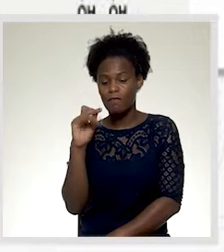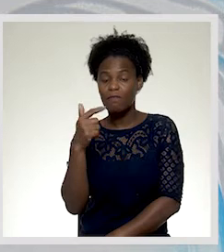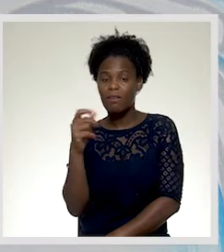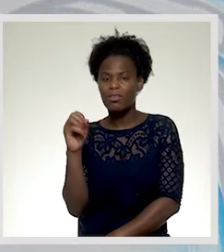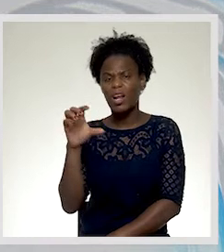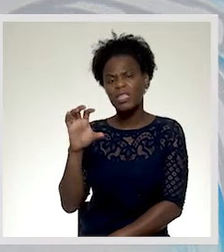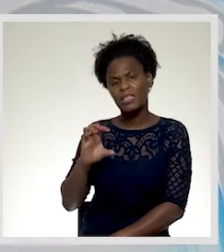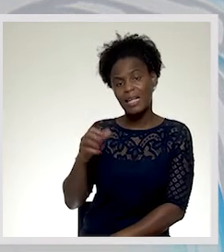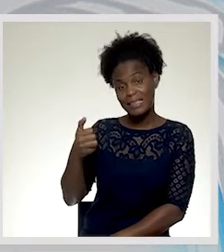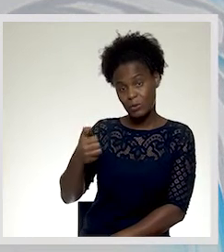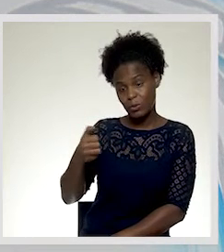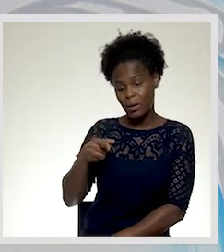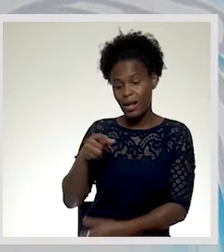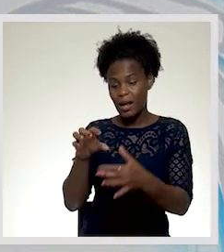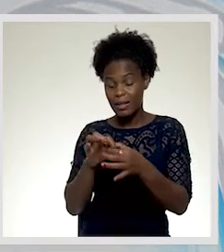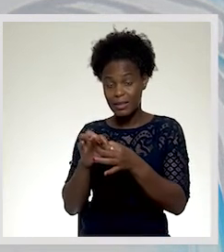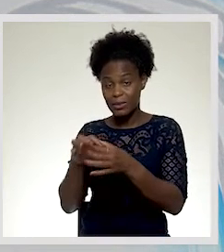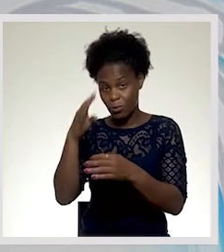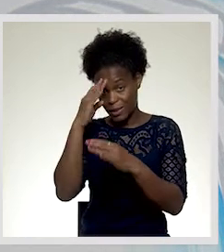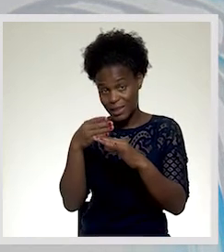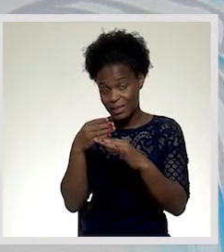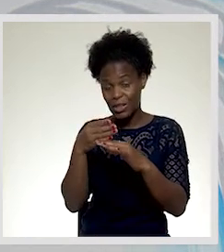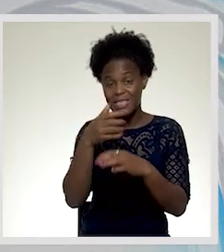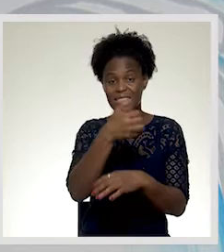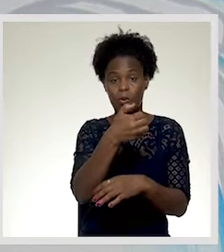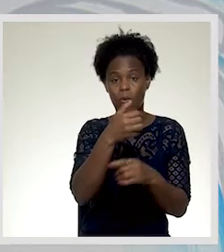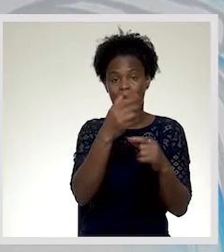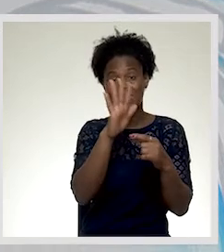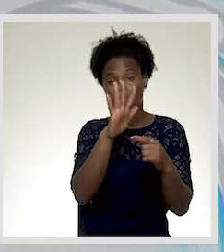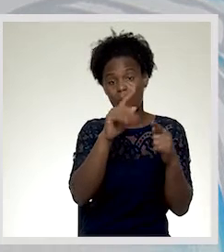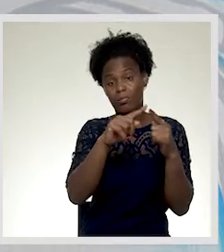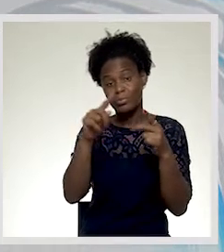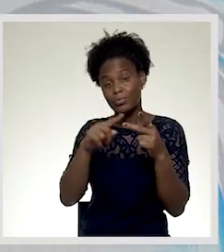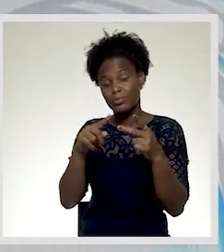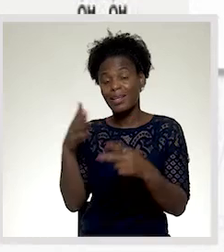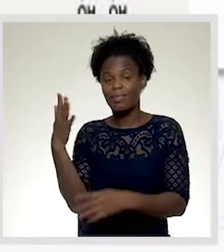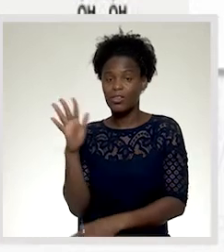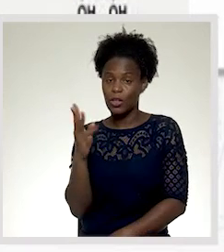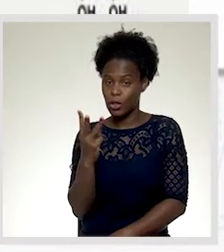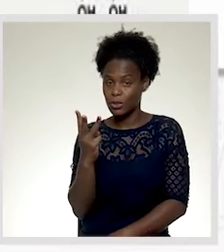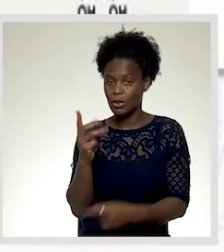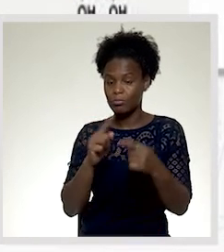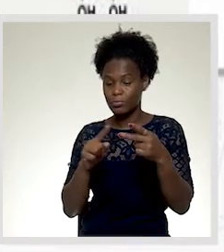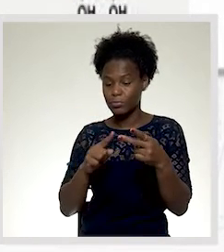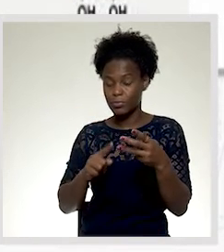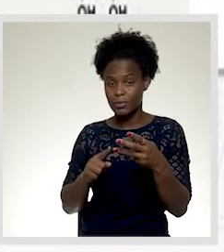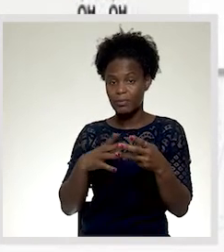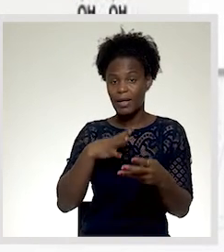fosfato que está aqui no carbono 5. E normalmente a ligação ocorre no sentido 5 linha, 3 linha. Quer dizer